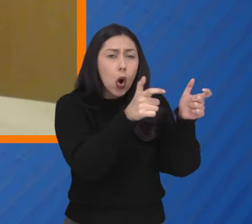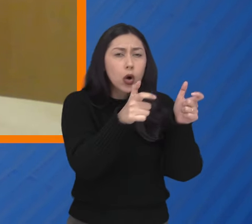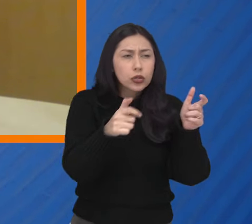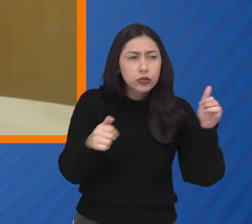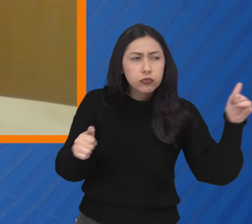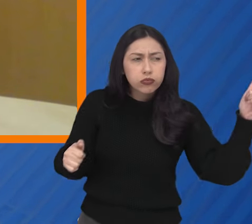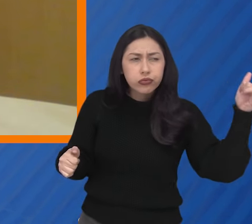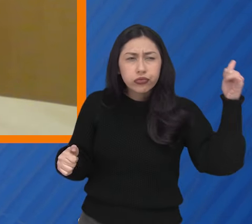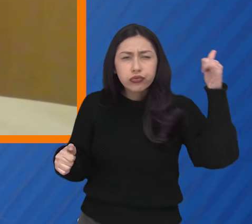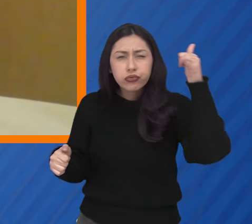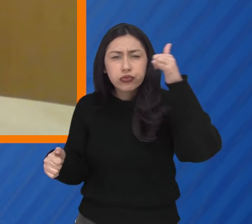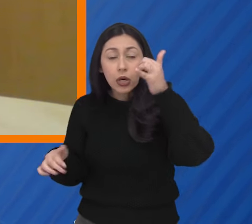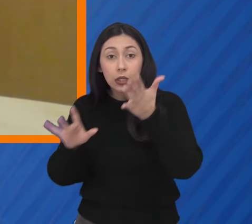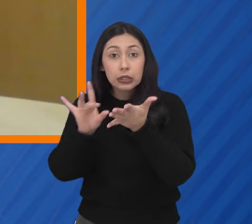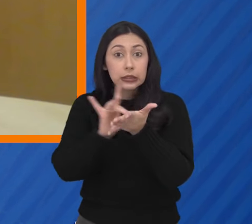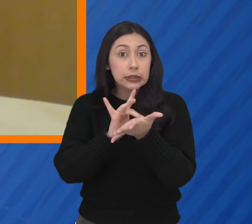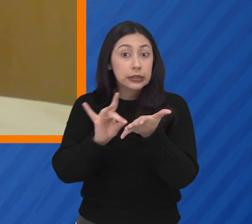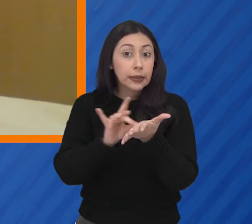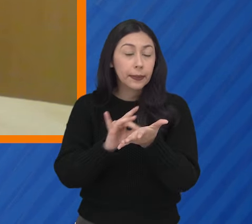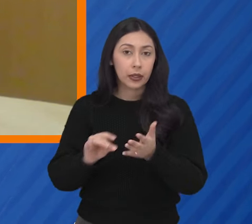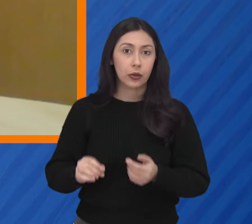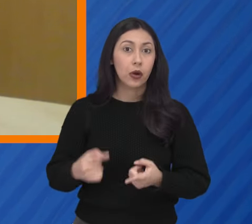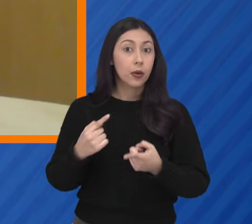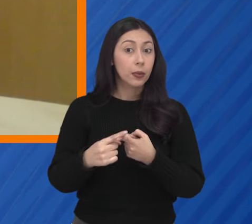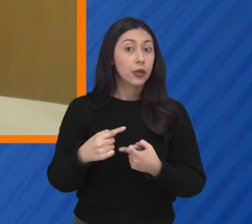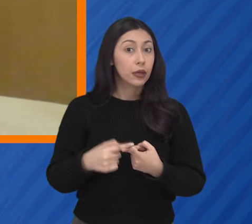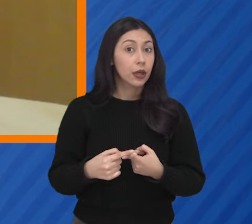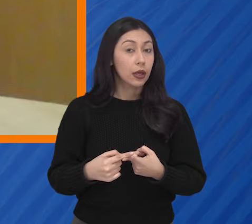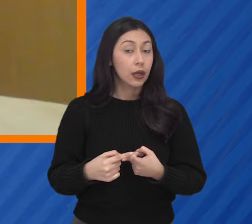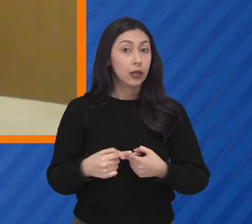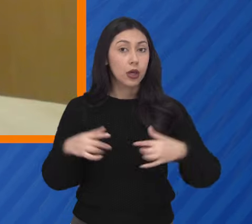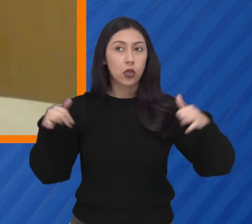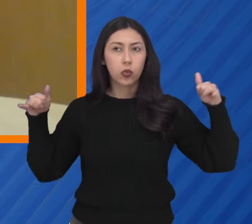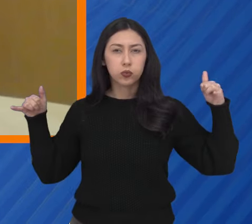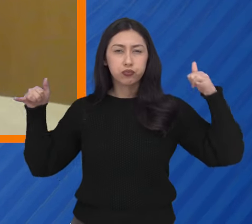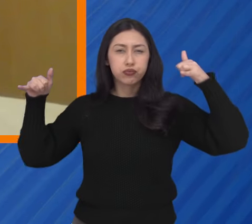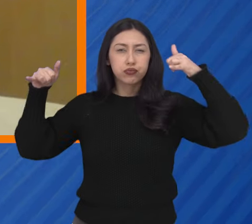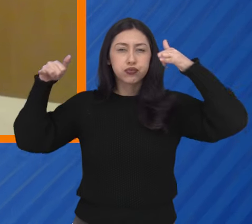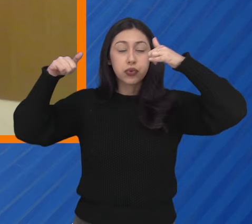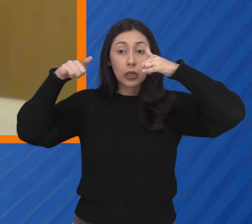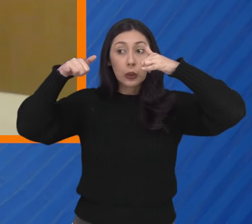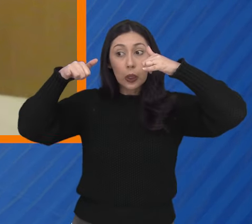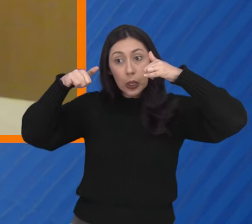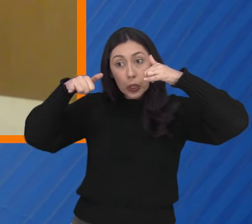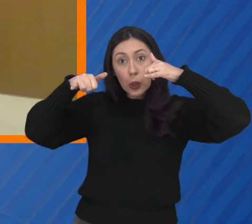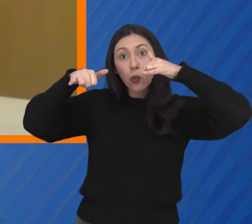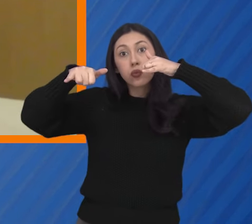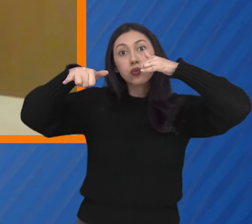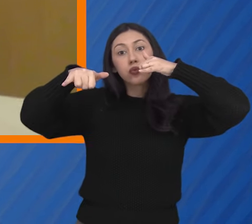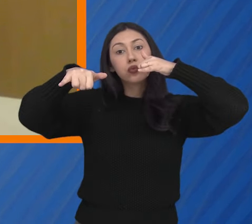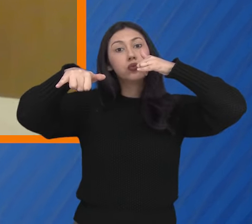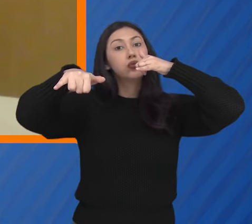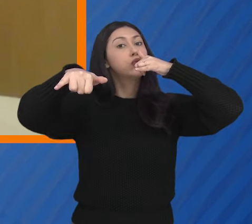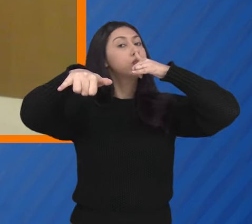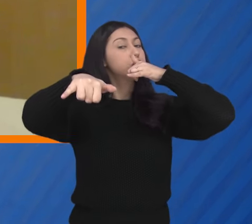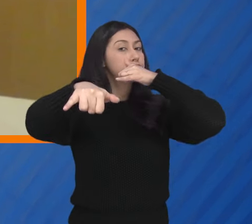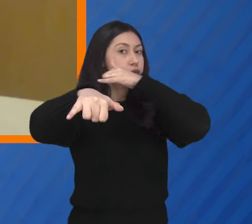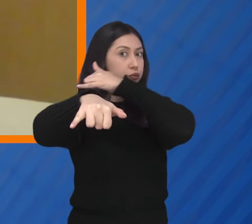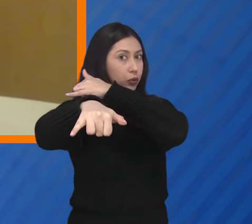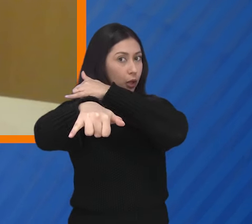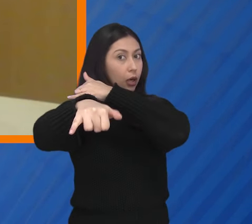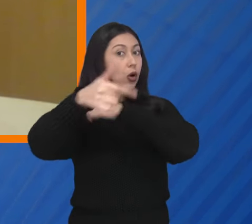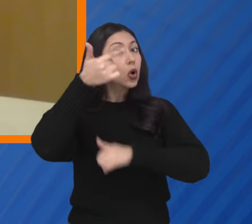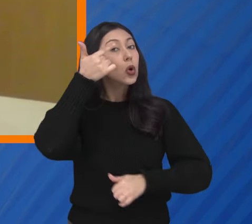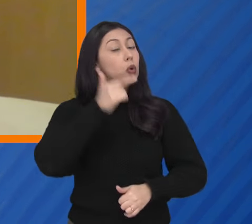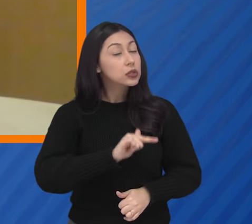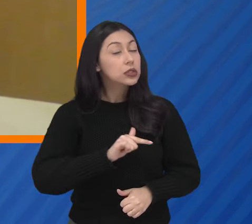porque se for fazer alguma incursão é muito importante desviar dessa bateria antiaérea não está no raio de alcance dela então